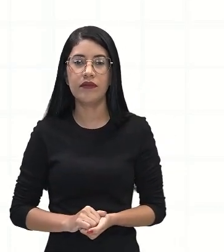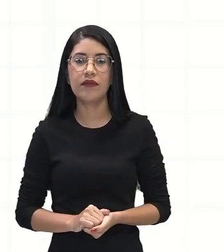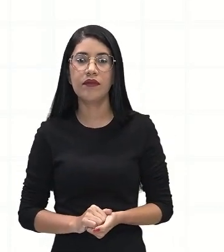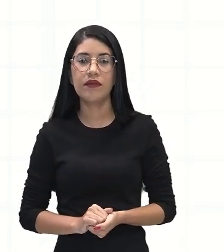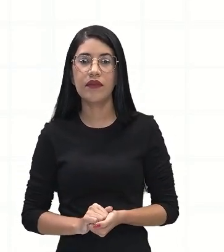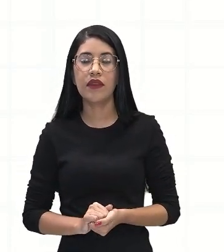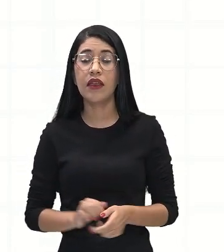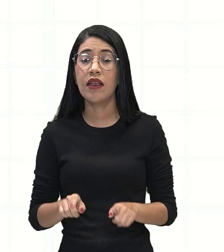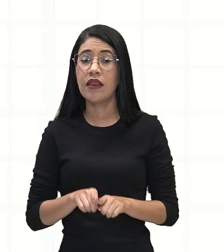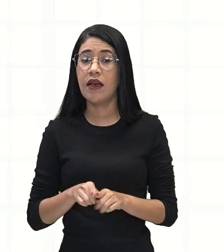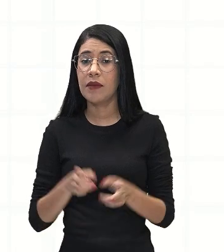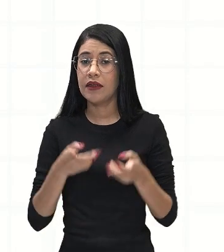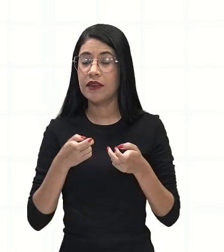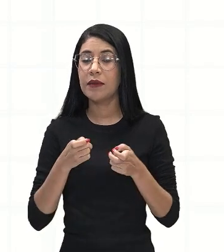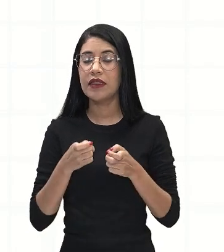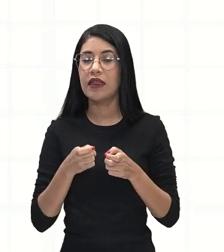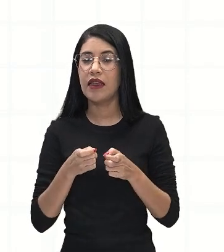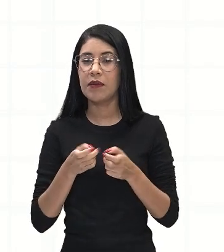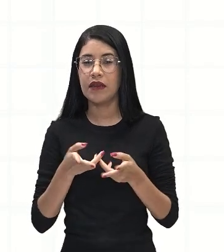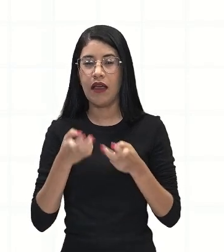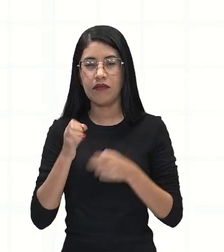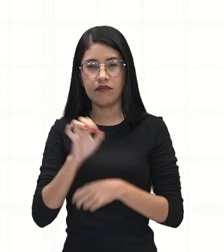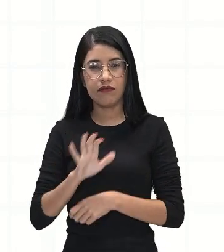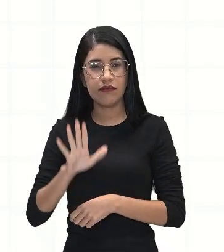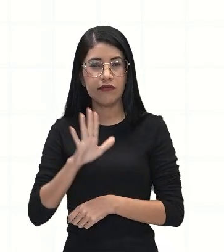que a gente pode observar dentro dessa